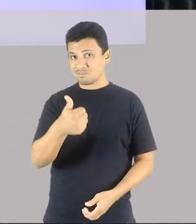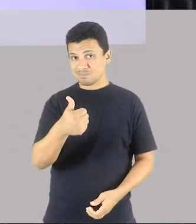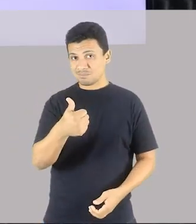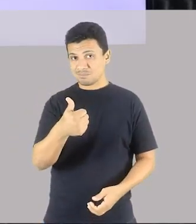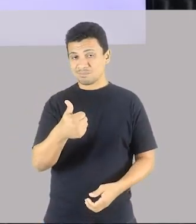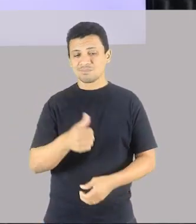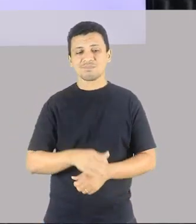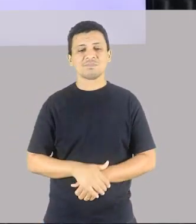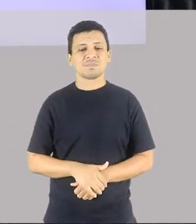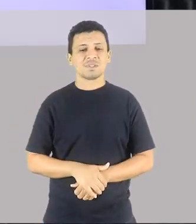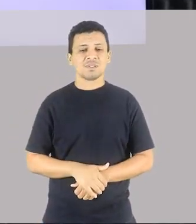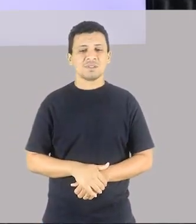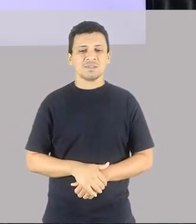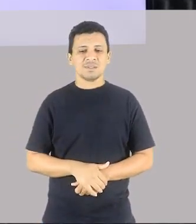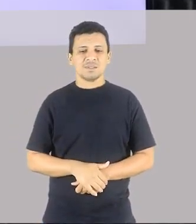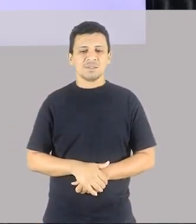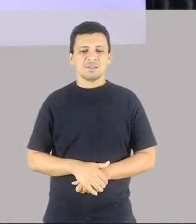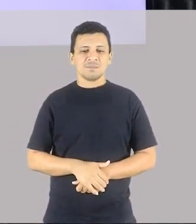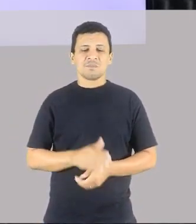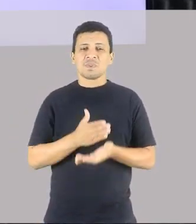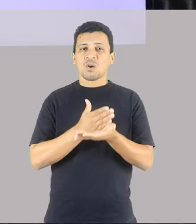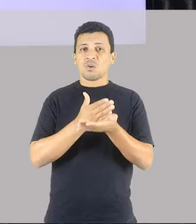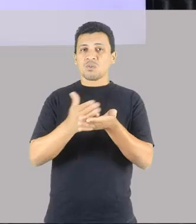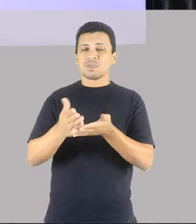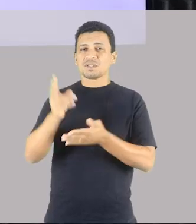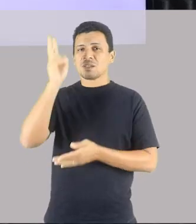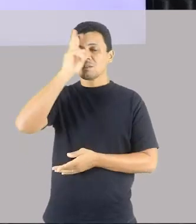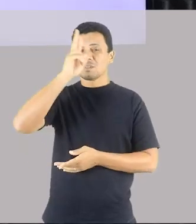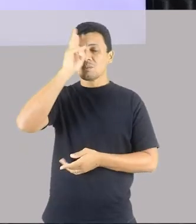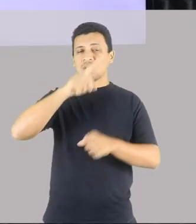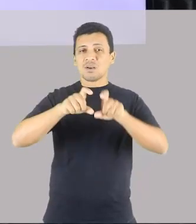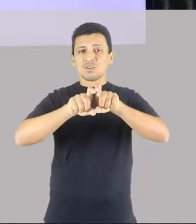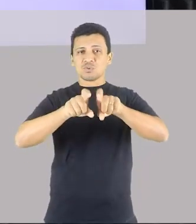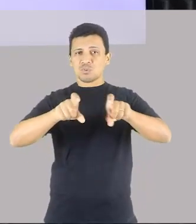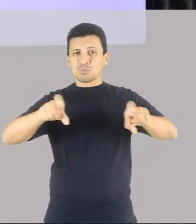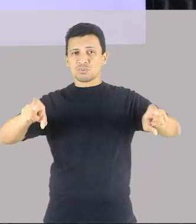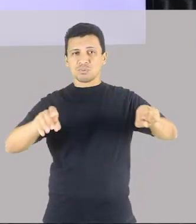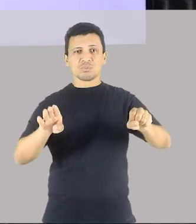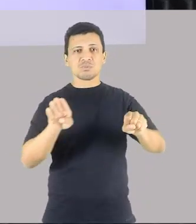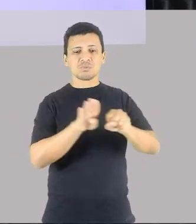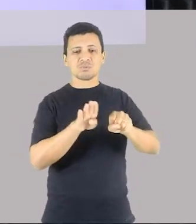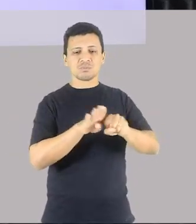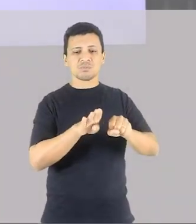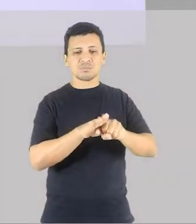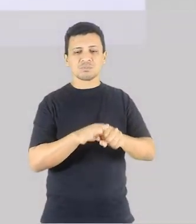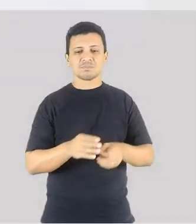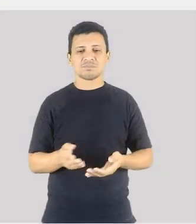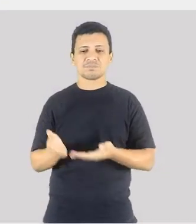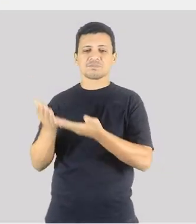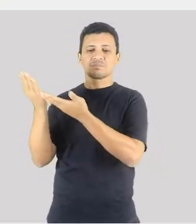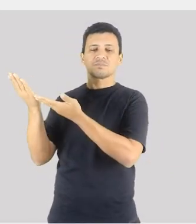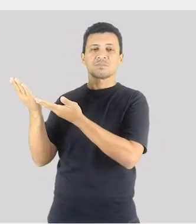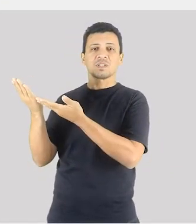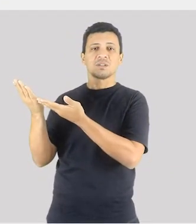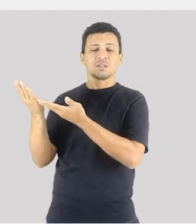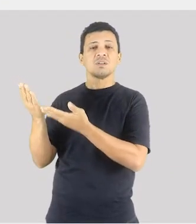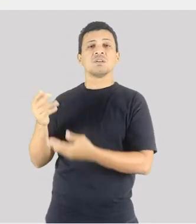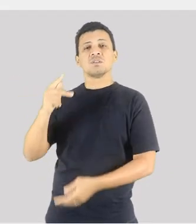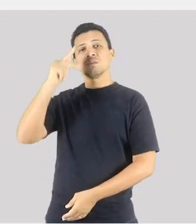certinho? Então vamos lá, vamos começar a relembrar das orações substantivas. A começar pelas orações